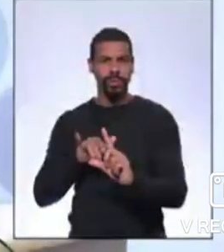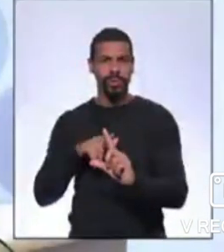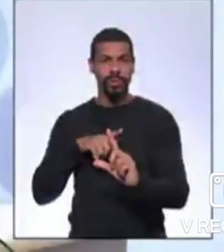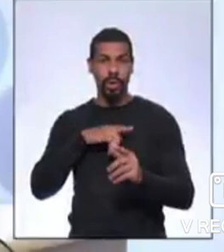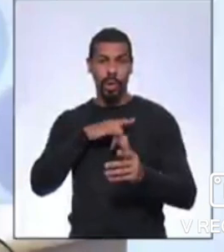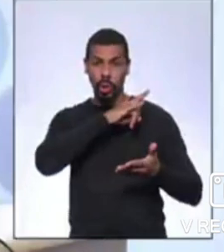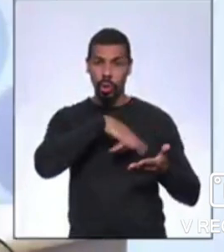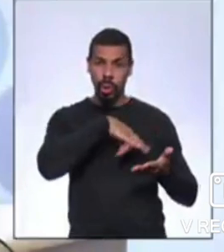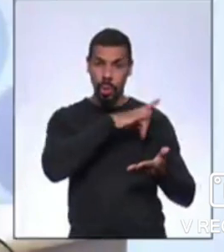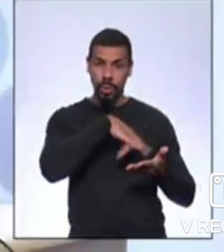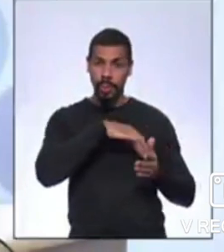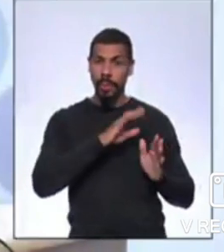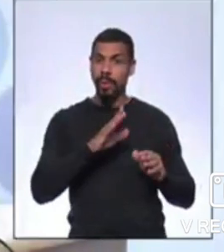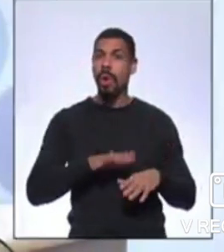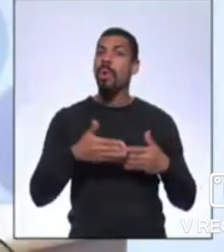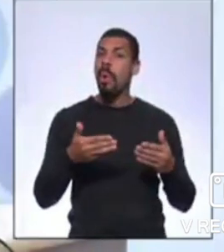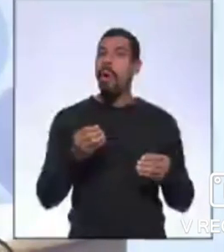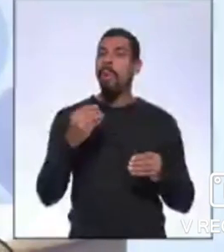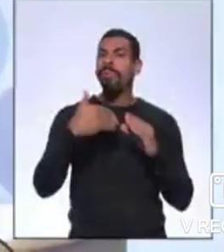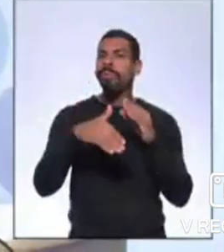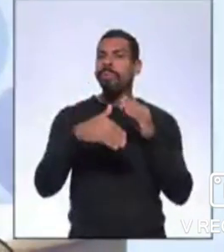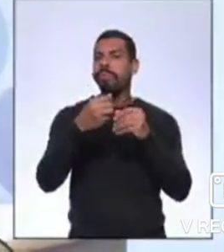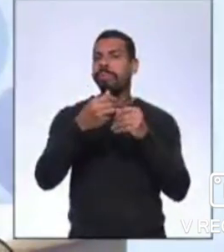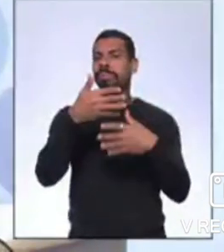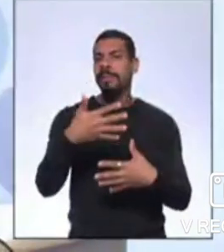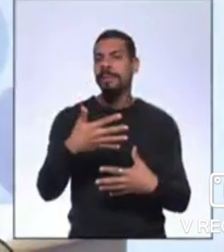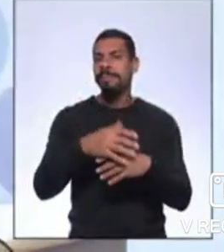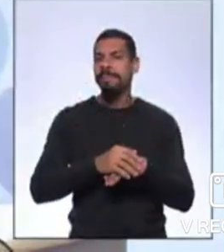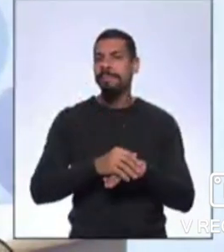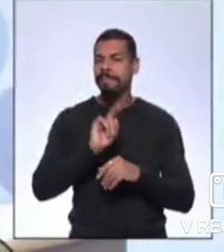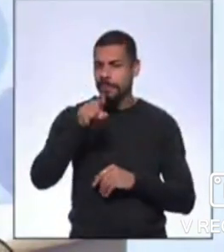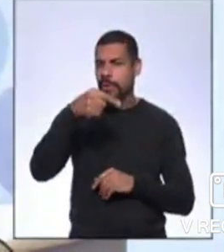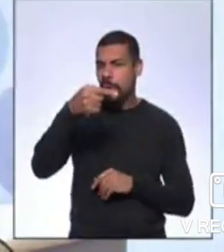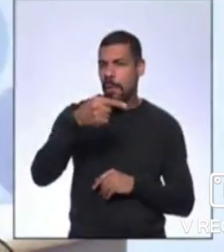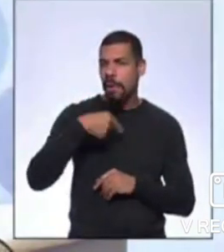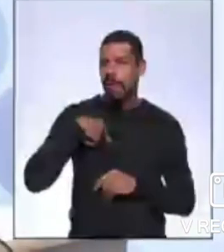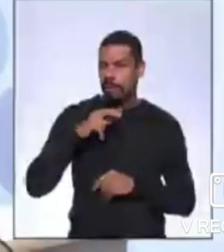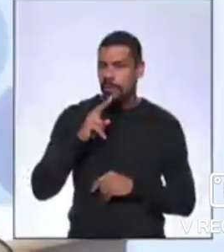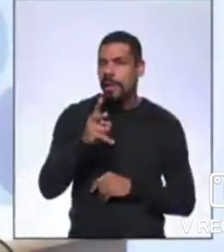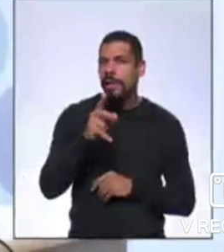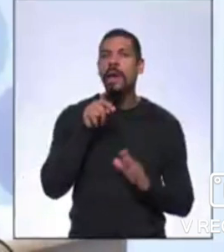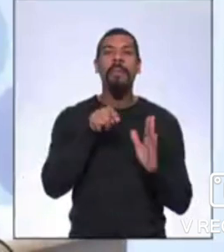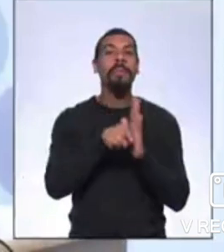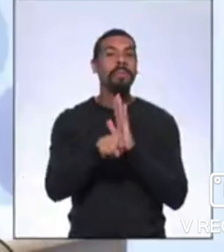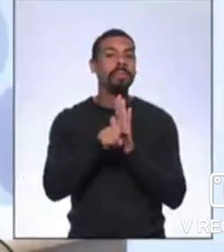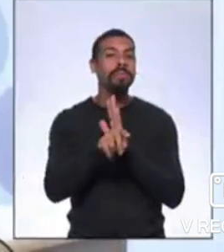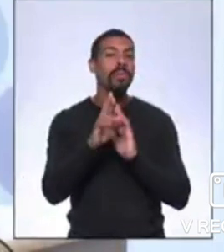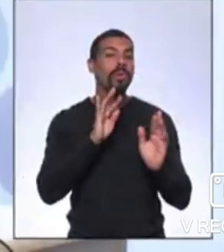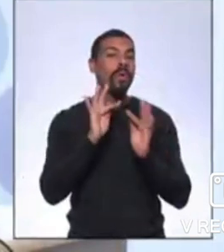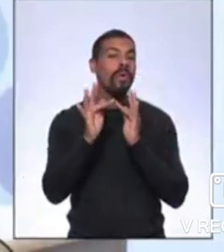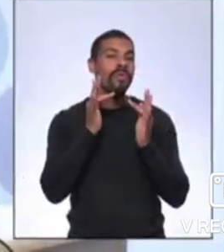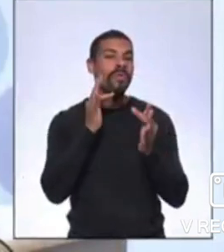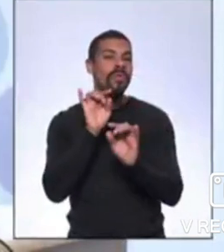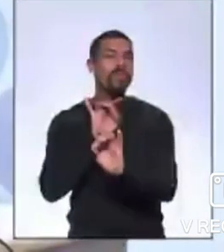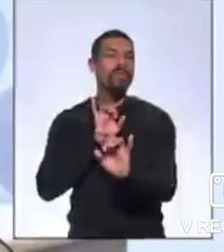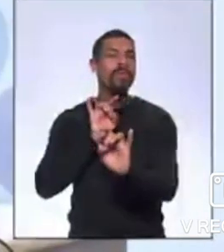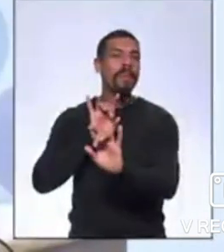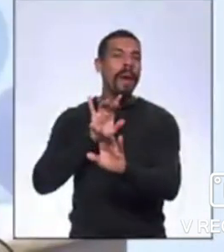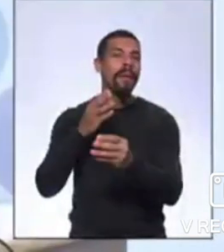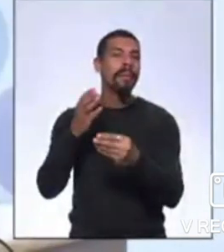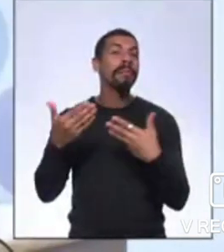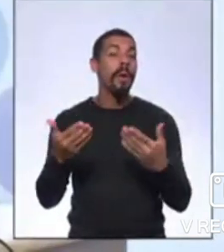vocês acessaram pelo QR Code, coloca lá no chat, vai colocando, e mais para frente na aula a gente vai fazer a devolutiva. Que documento histórico é